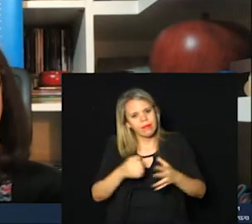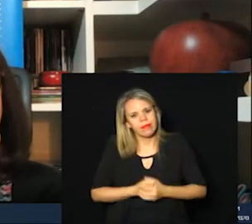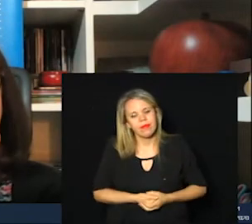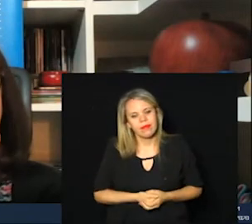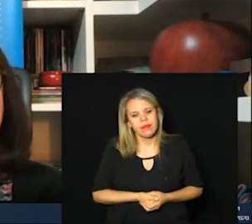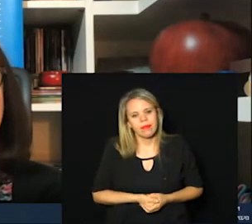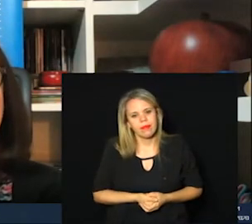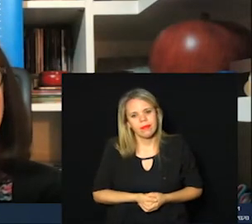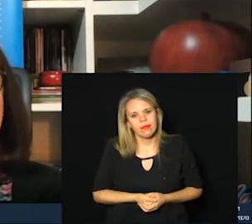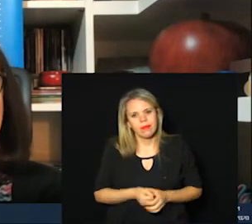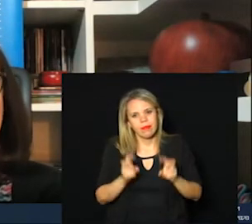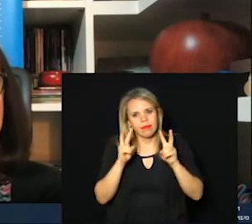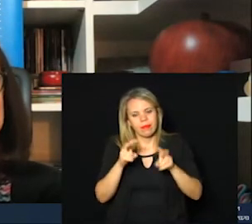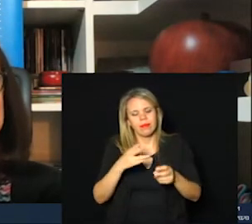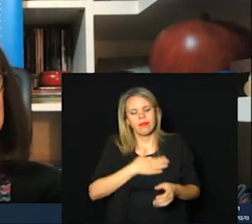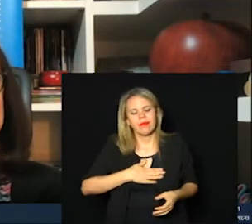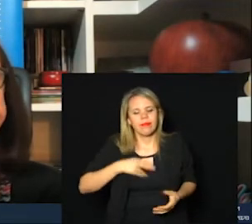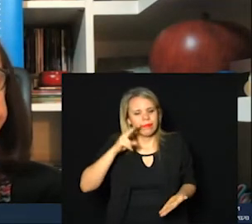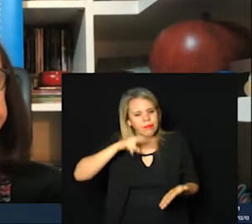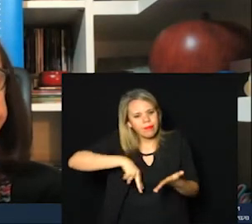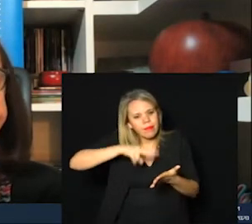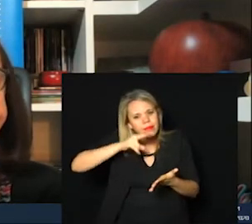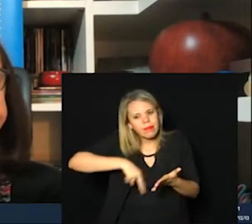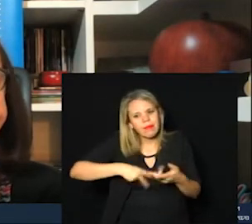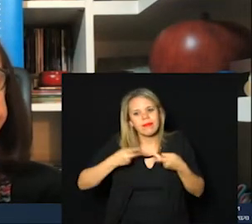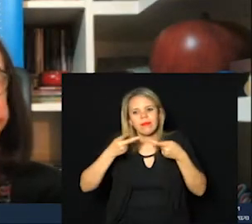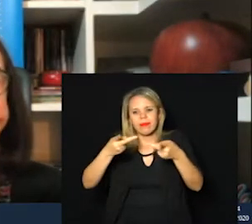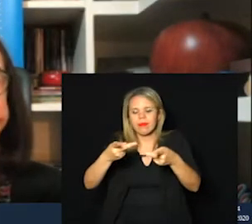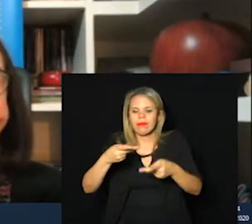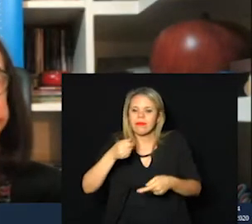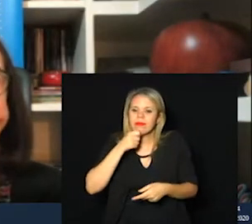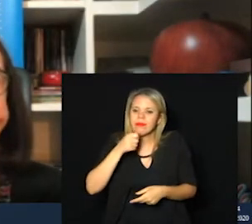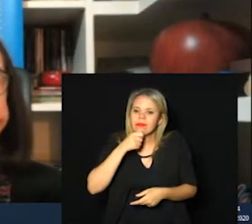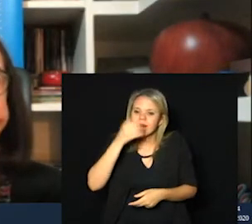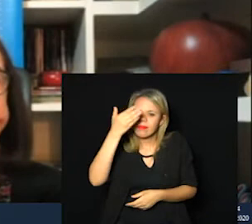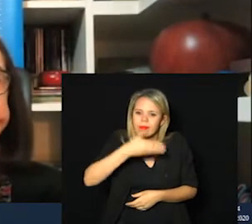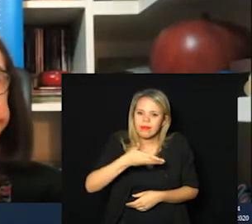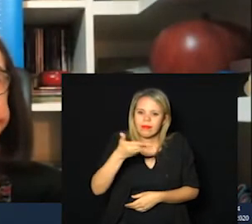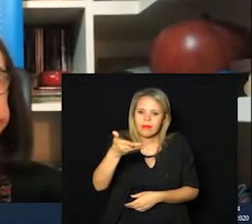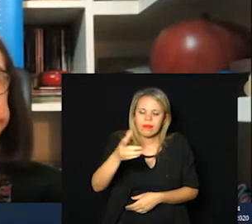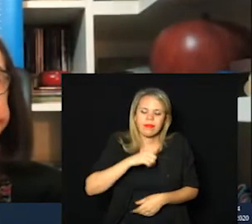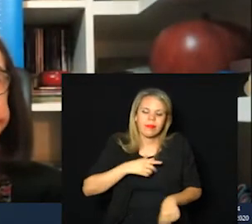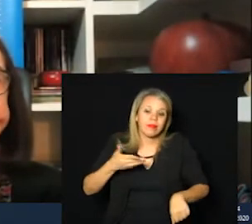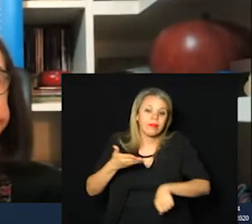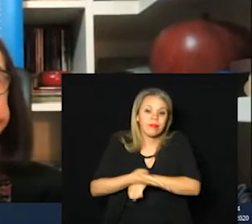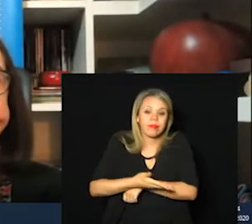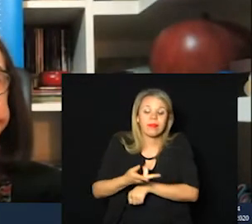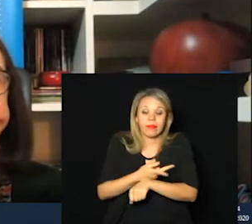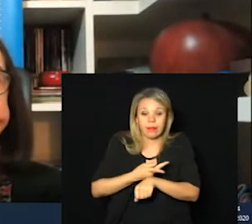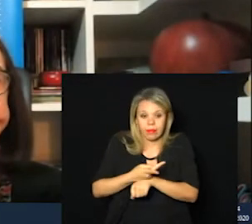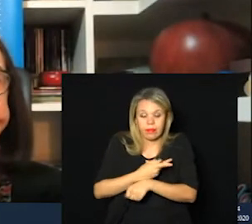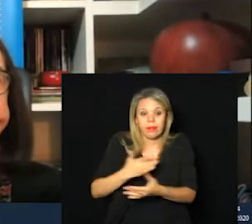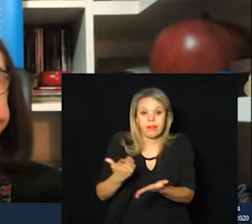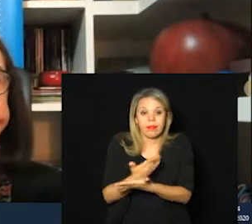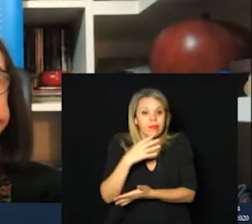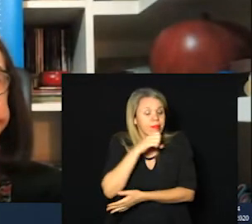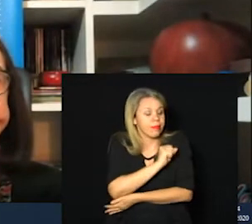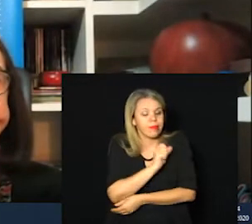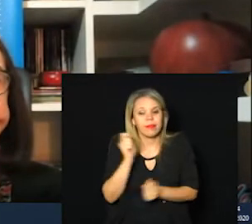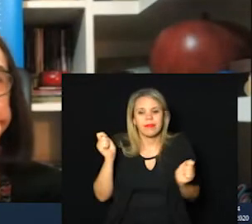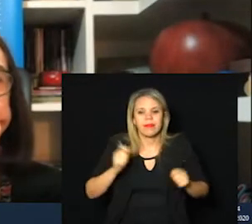Dá até prazer de ler. E eu convido a quem não viu ainda, quem não teve acesso, que procure o livro o mais rápido